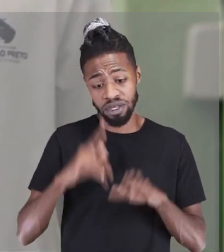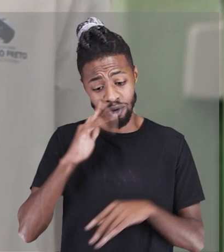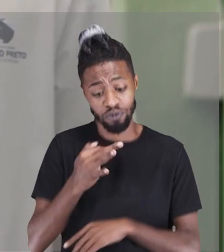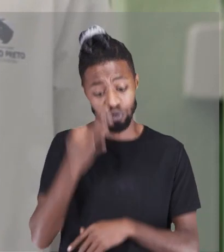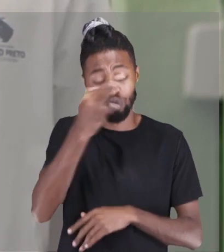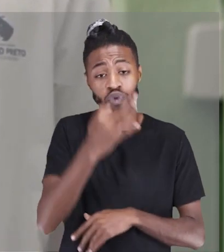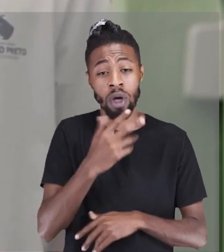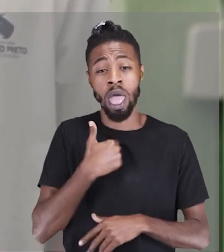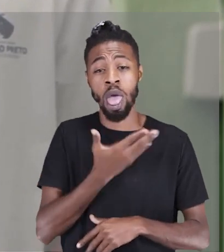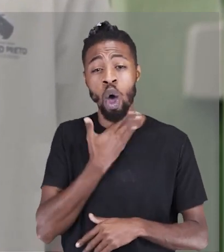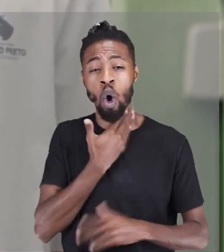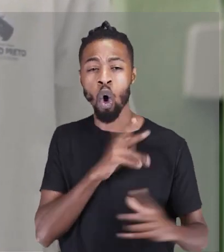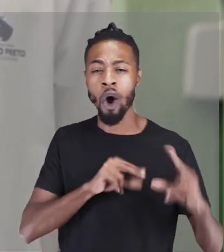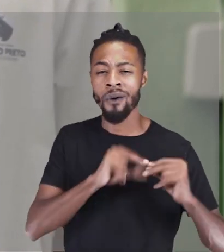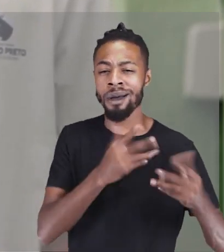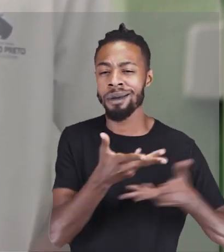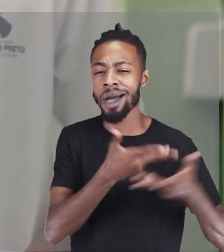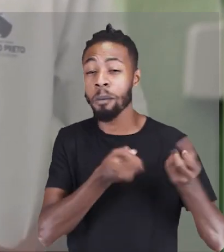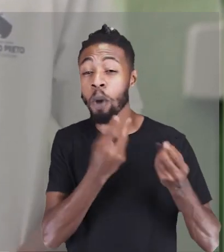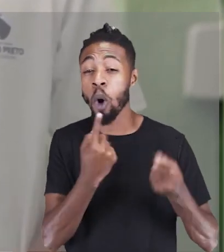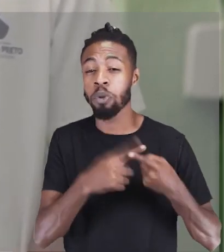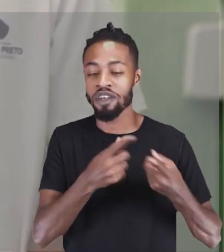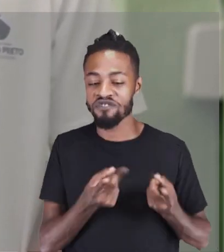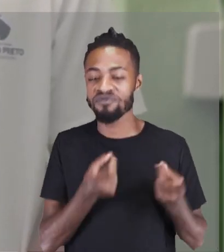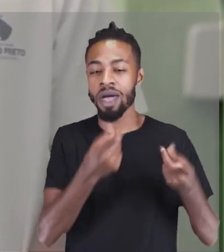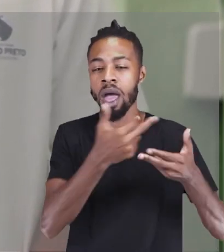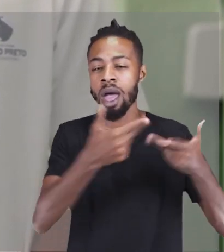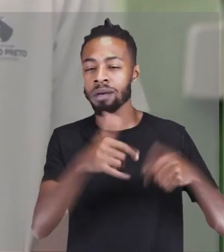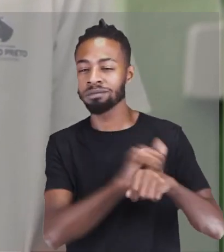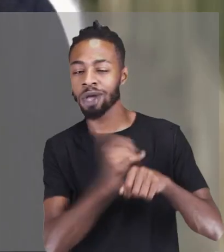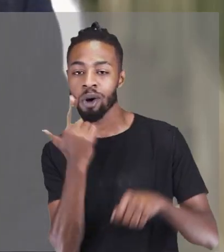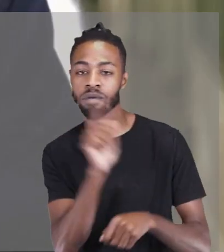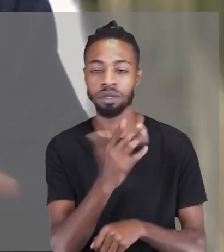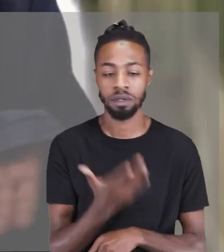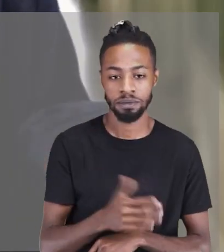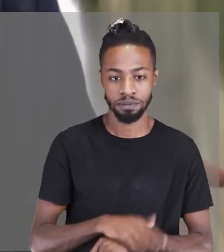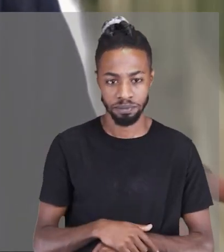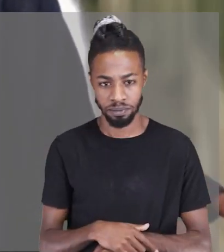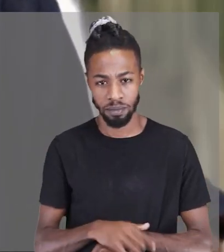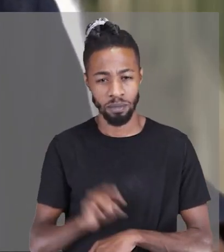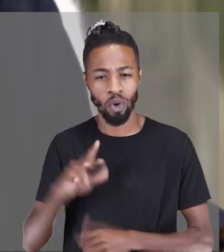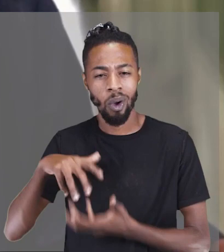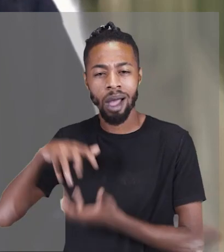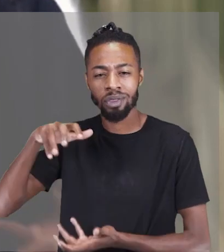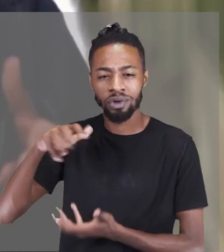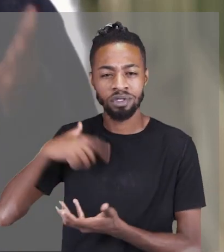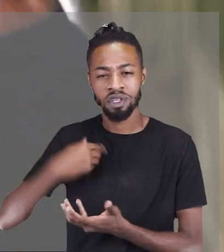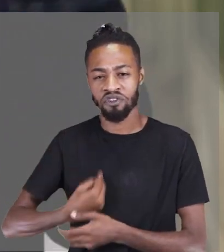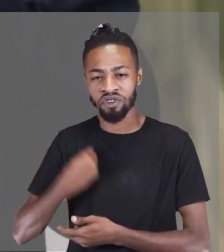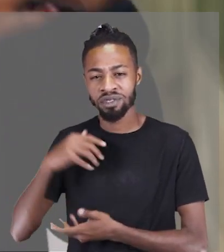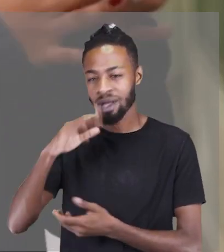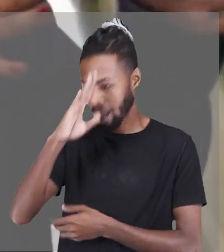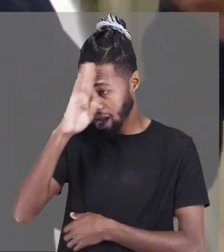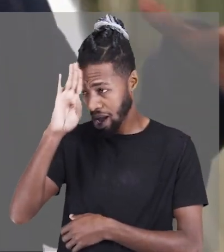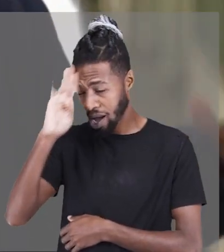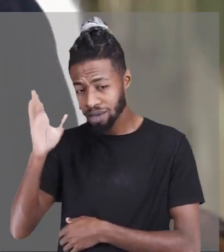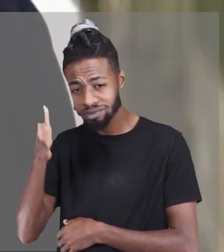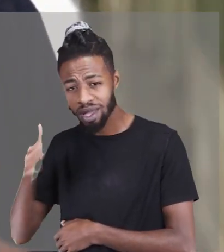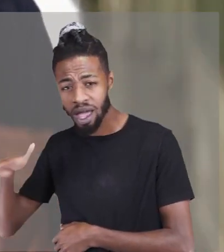empresa grande, entendeu? Aí é isso que eu acho. Como ser adulto, sabe? Não só na